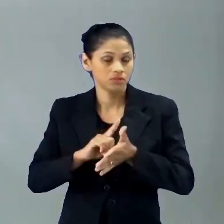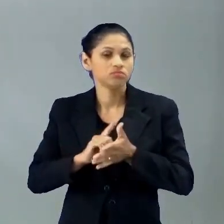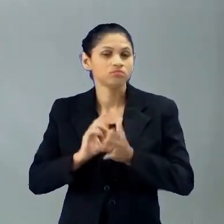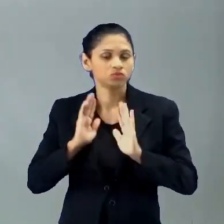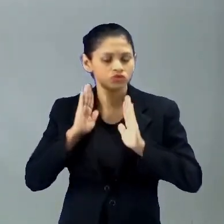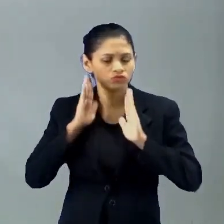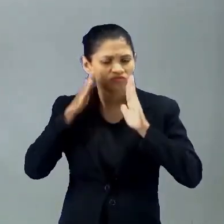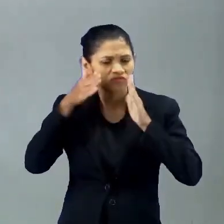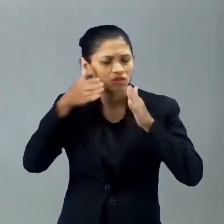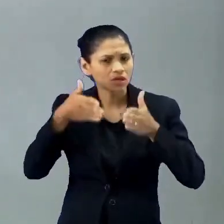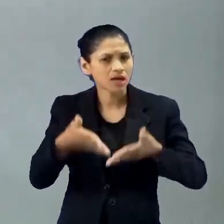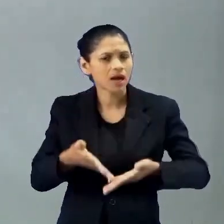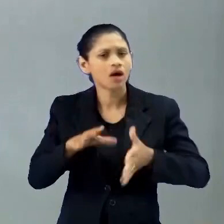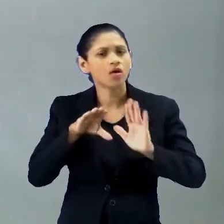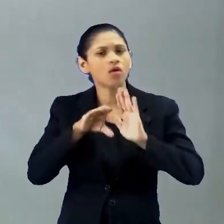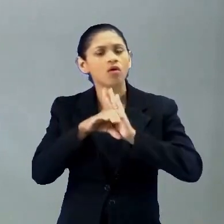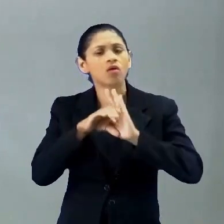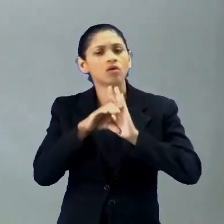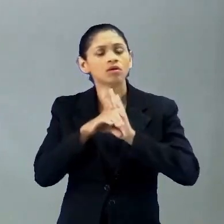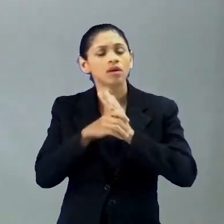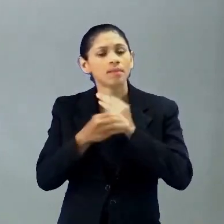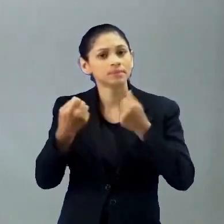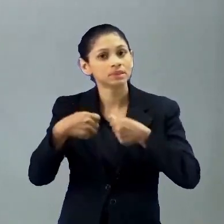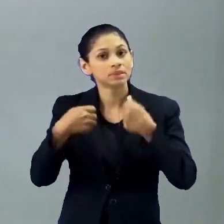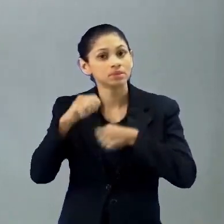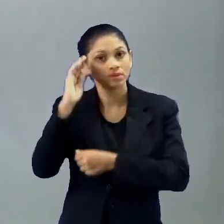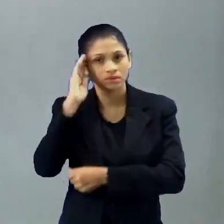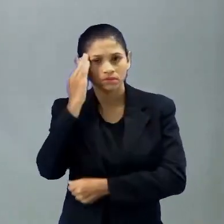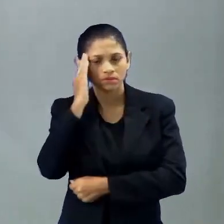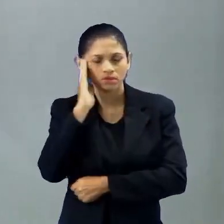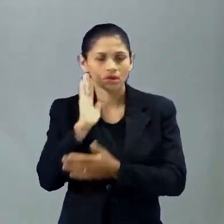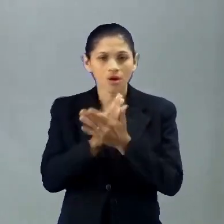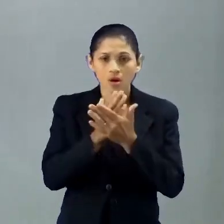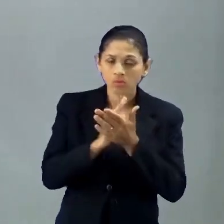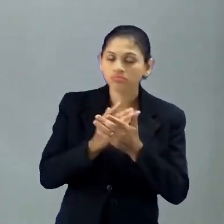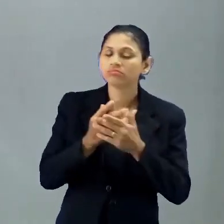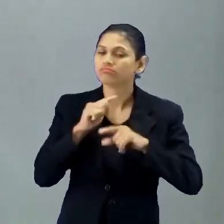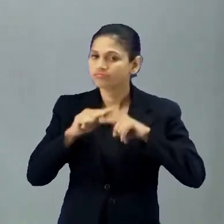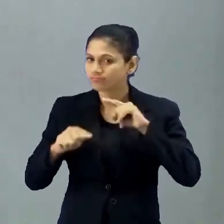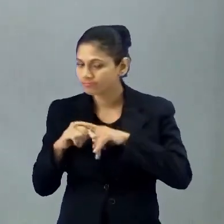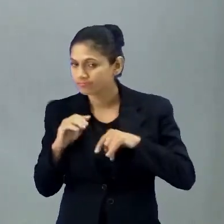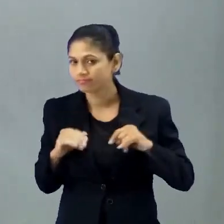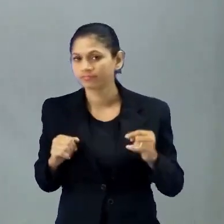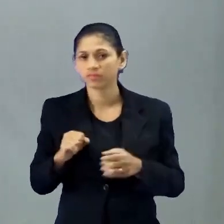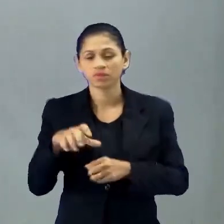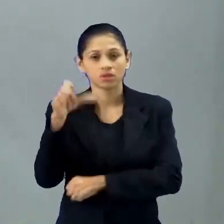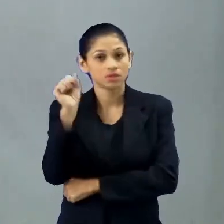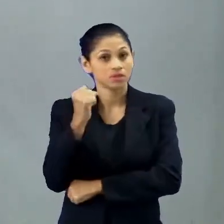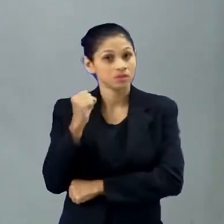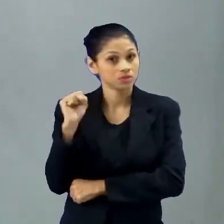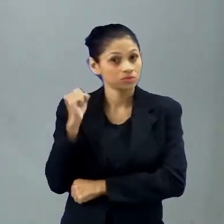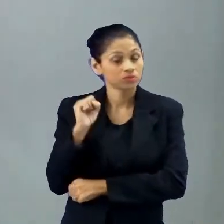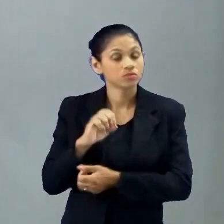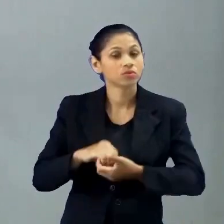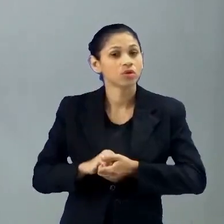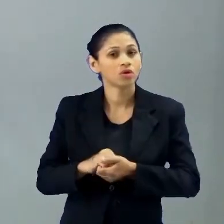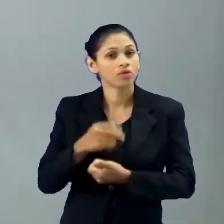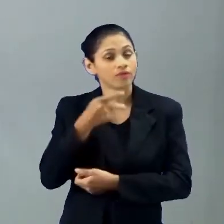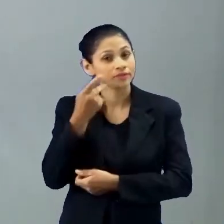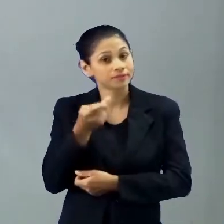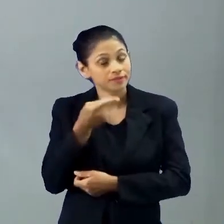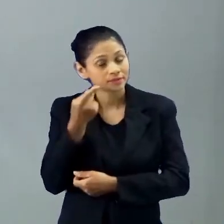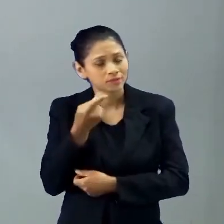temos que entender algumas questões. Por exemplo, na sociologia nós falamos muito em